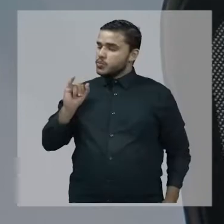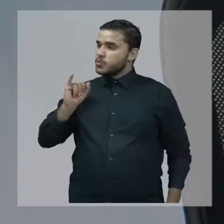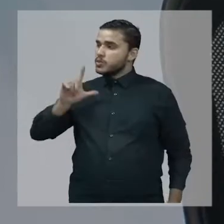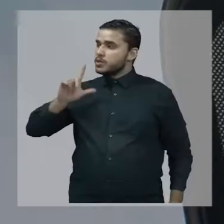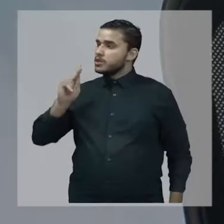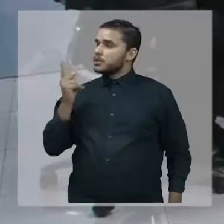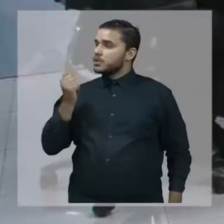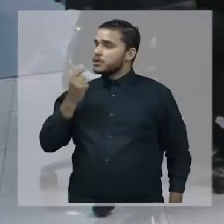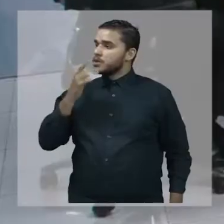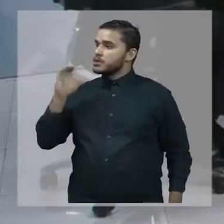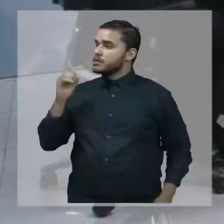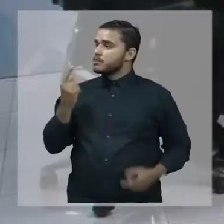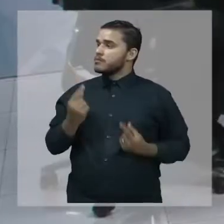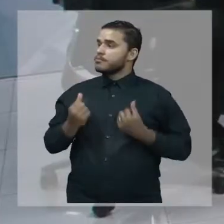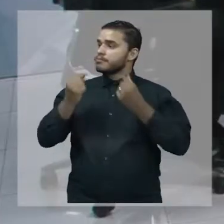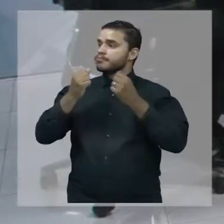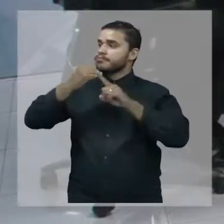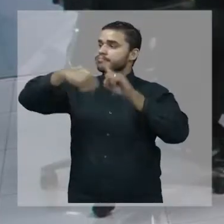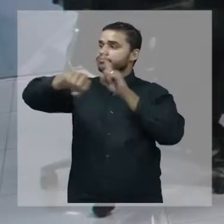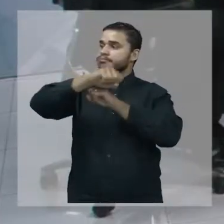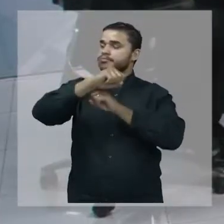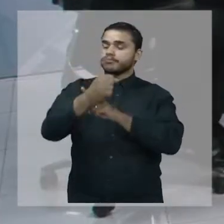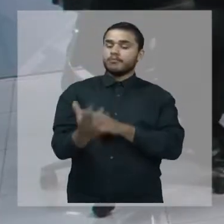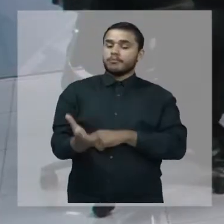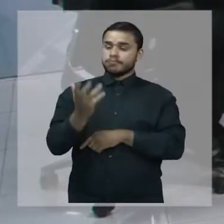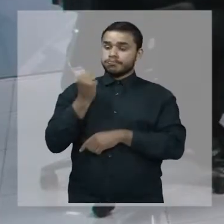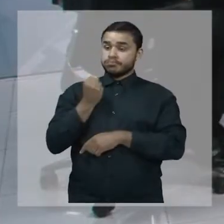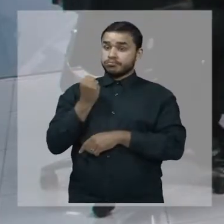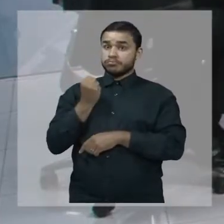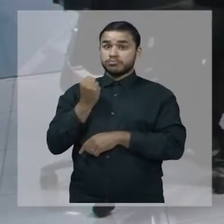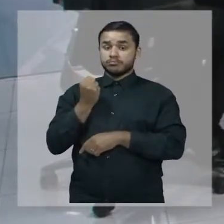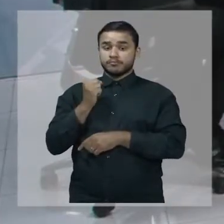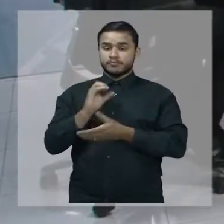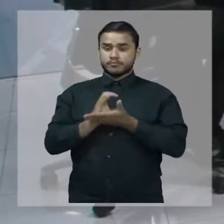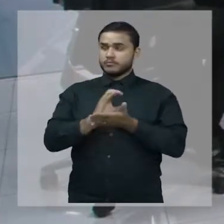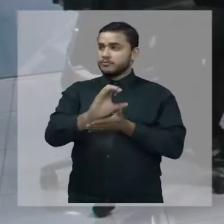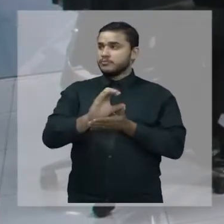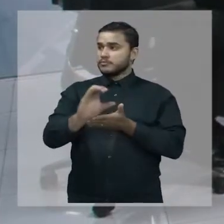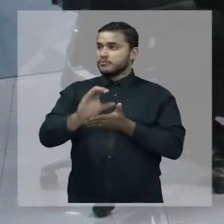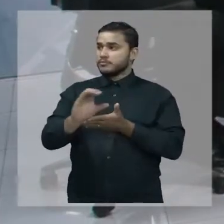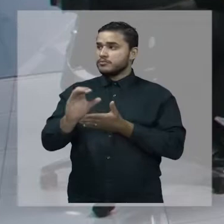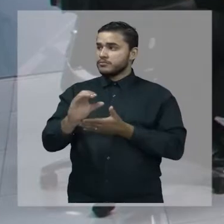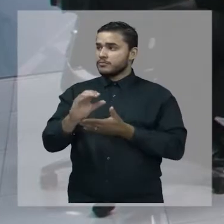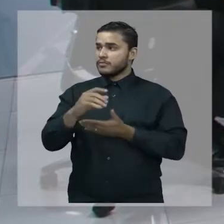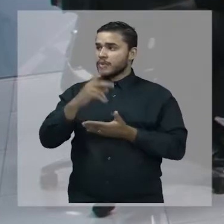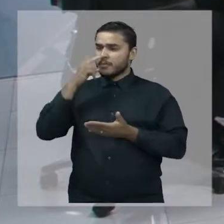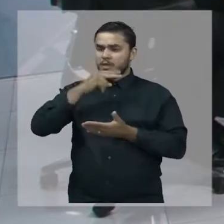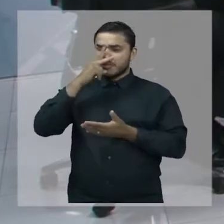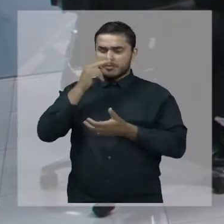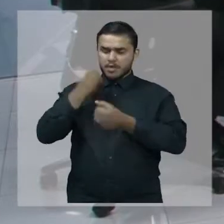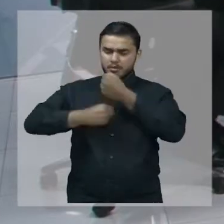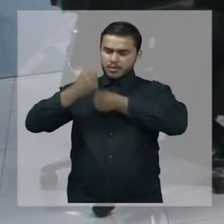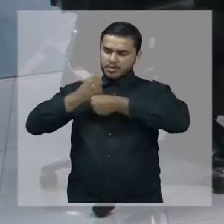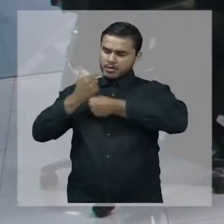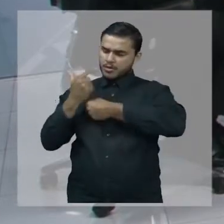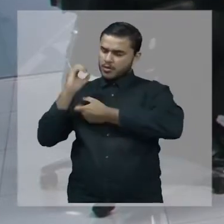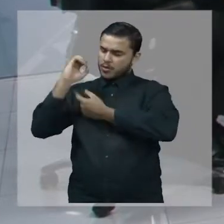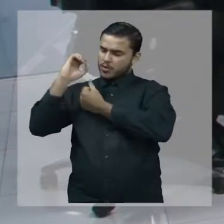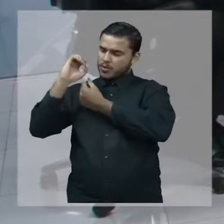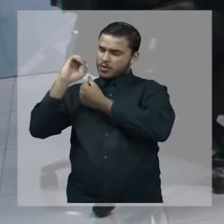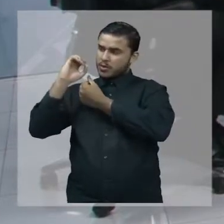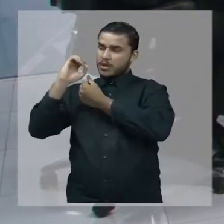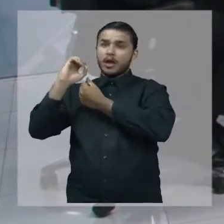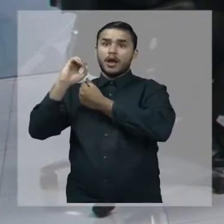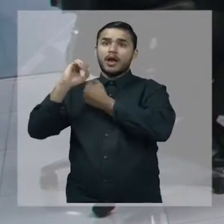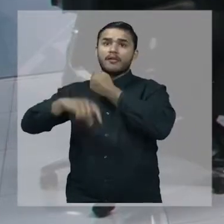o 1,4 trilhão que a sociedade brasileira entregou para você? Não pode mais ser aquele negócio carimbado, repetir o orçamento do ano